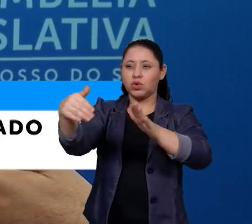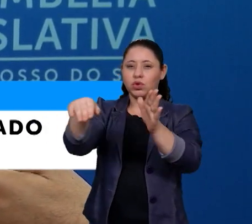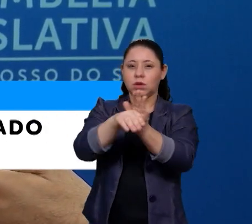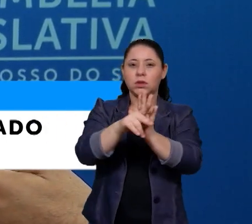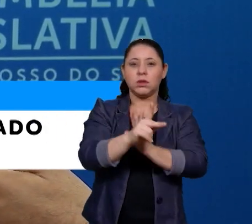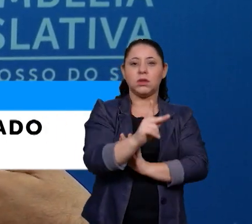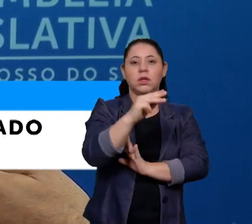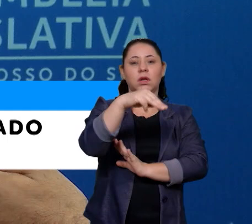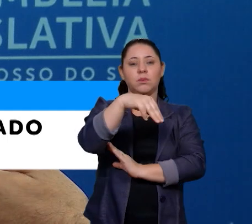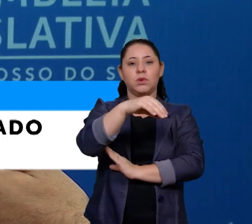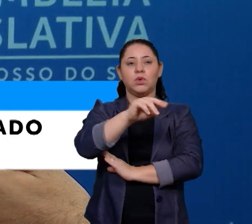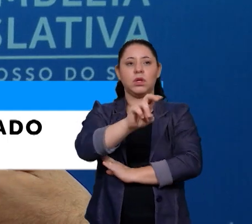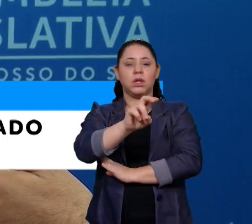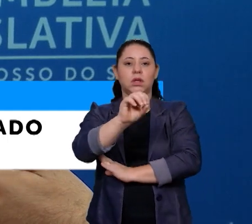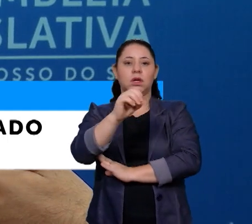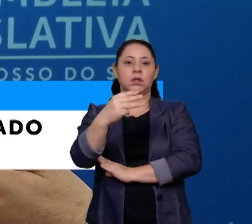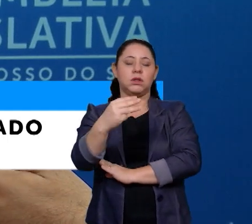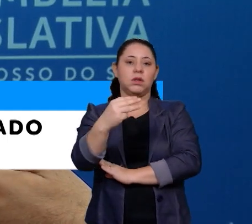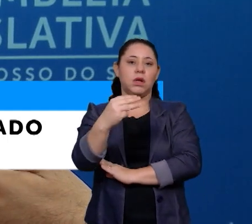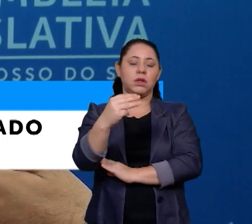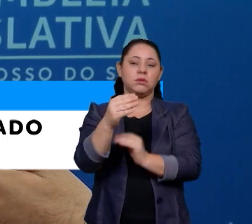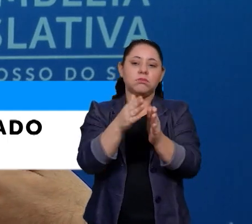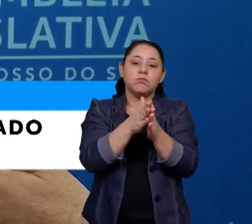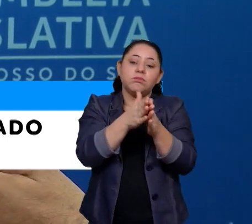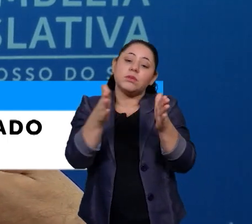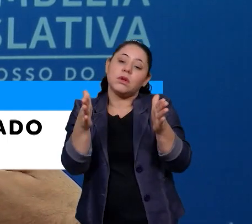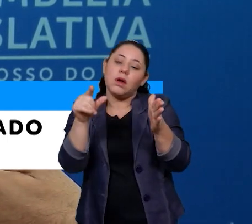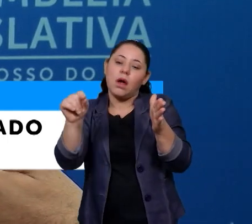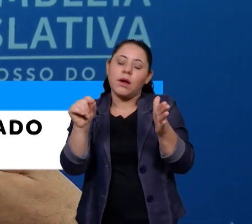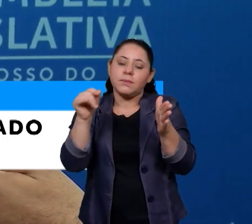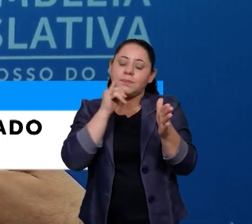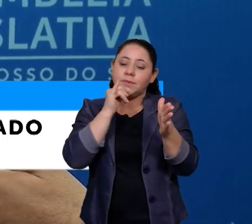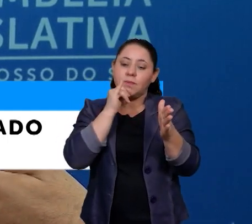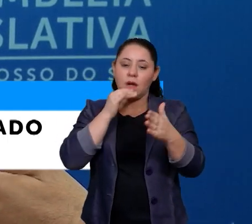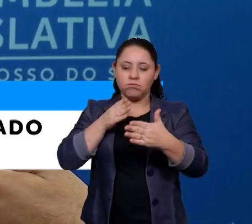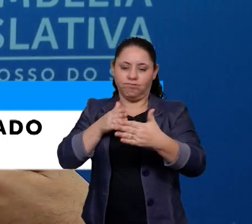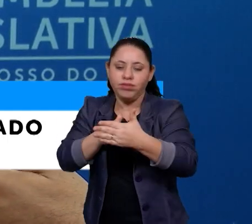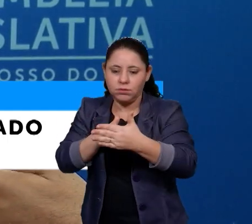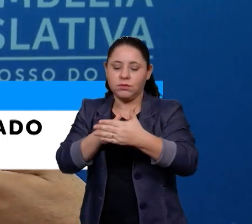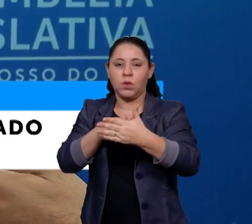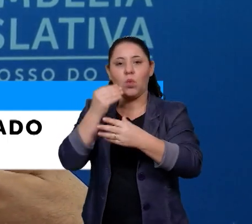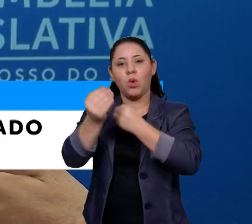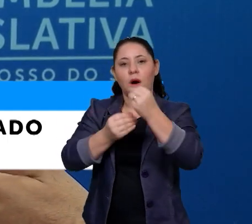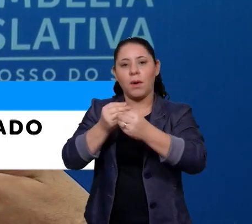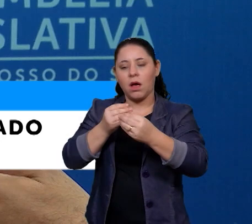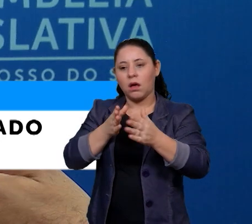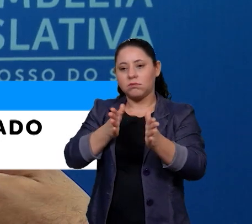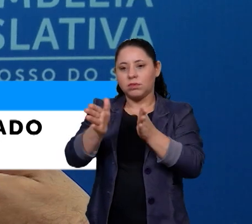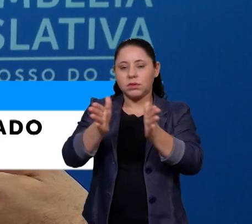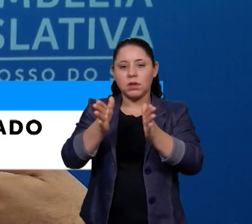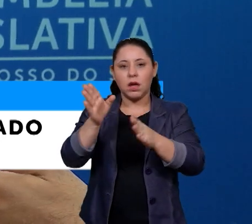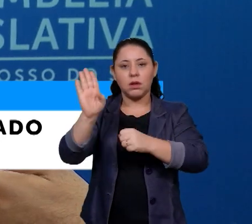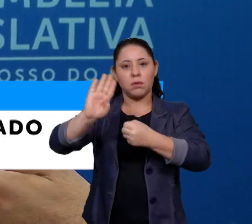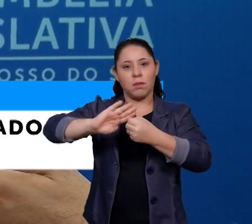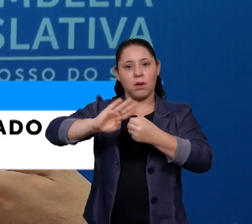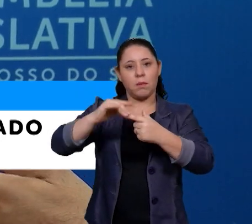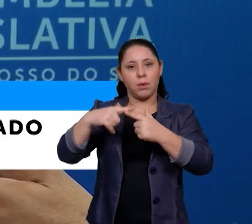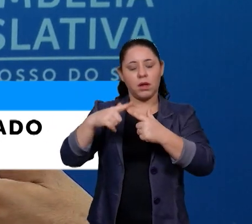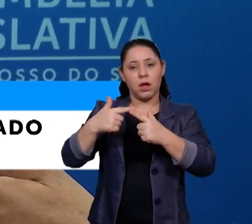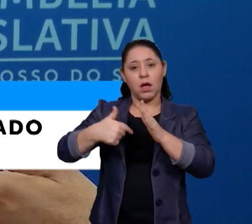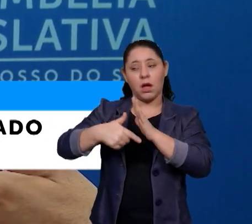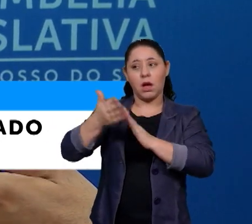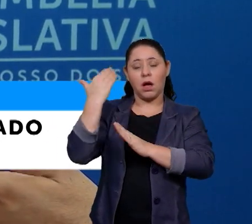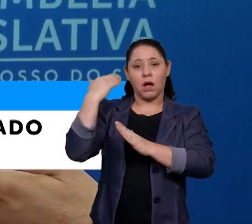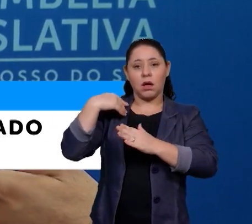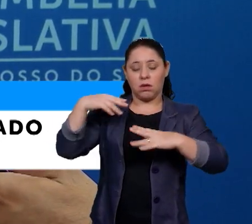eles chegaram até o quilômetro 503, um pouquinho mais para cá. E aí eles interferiram exatamente na entrada do nosso